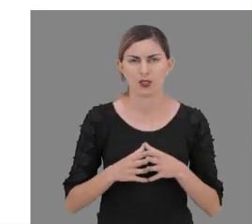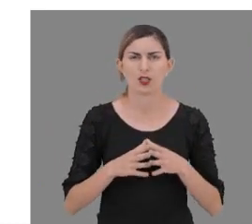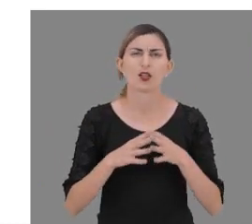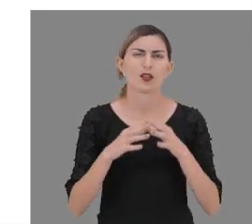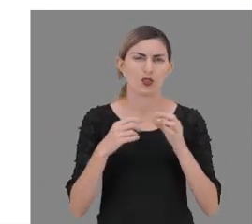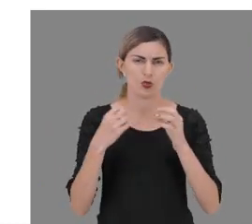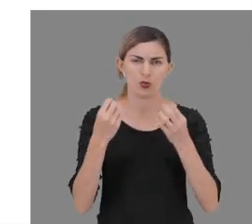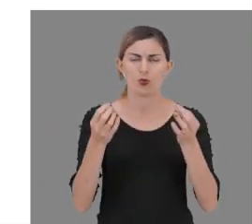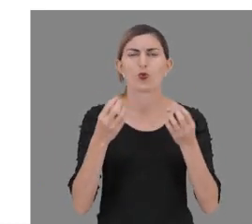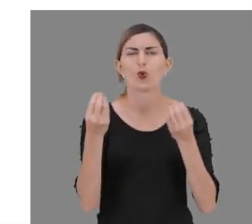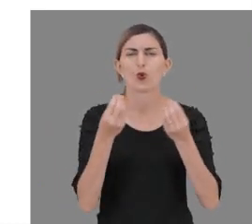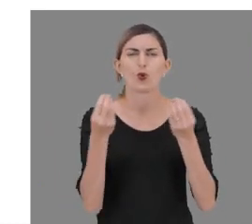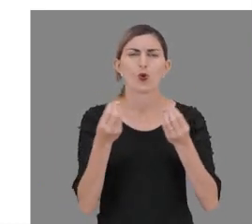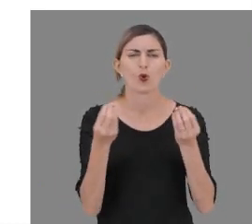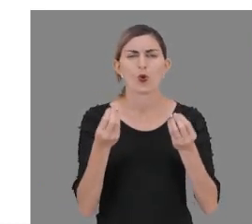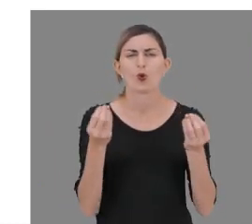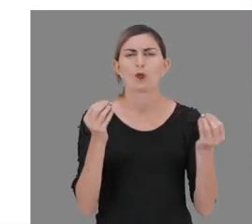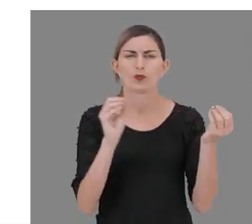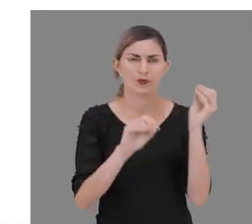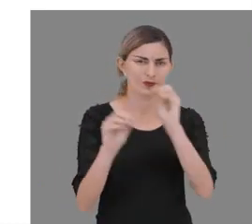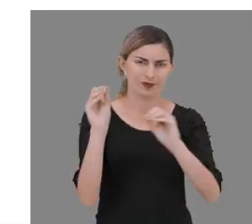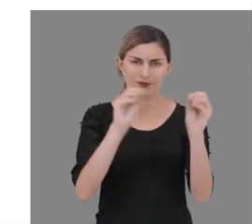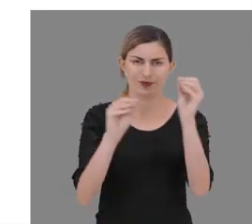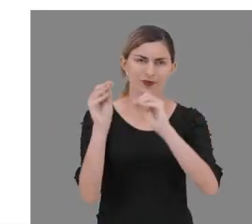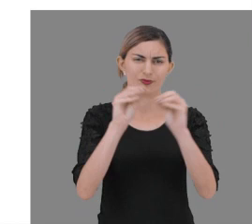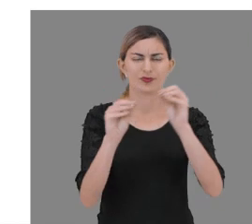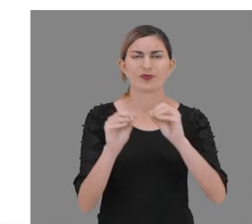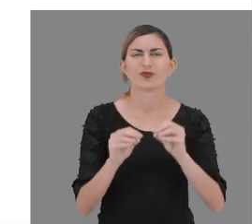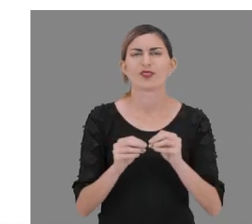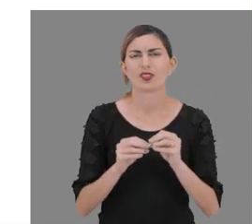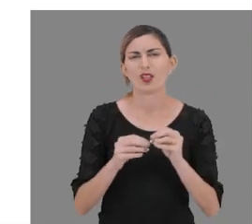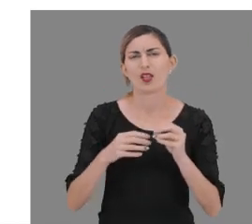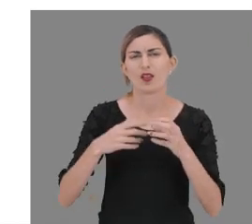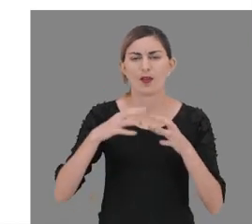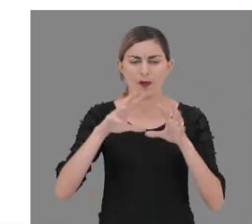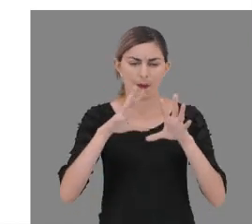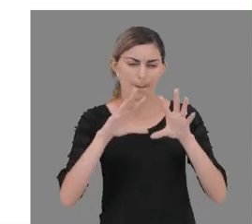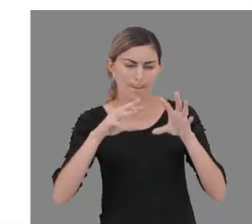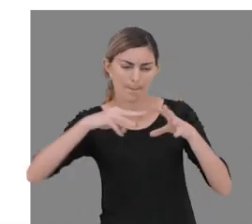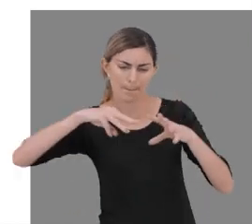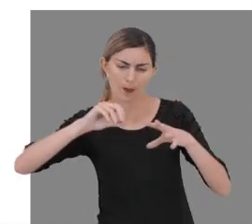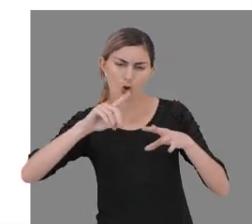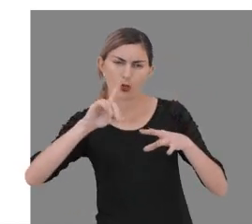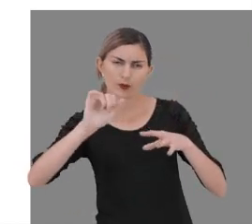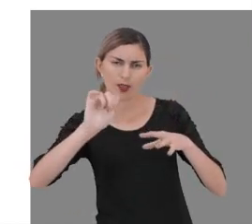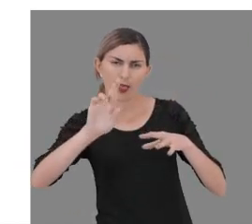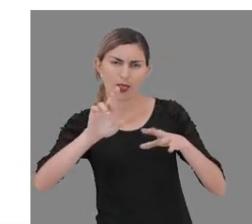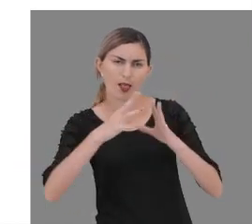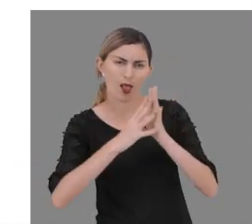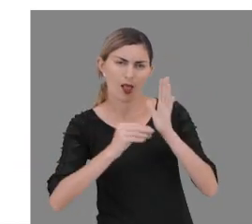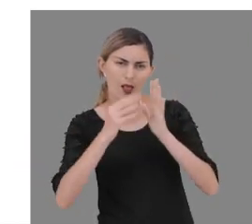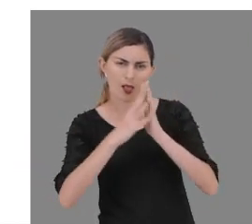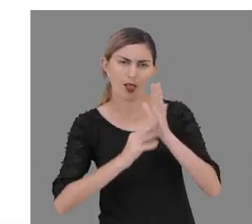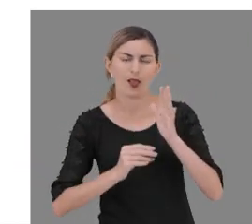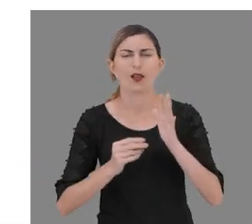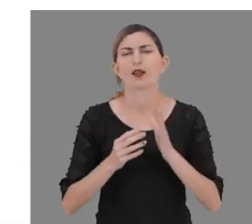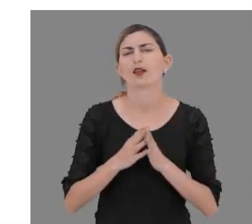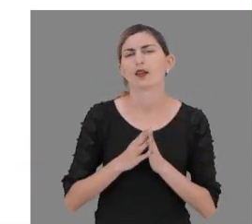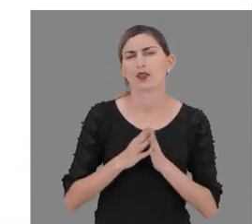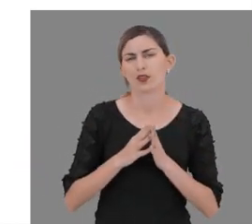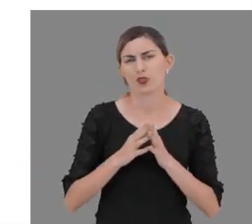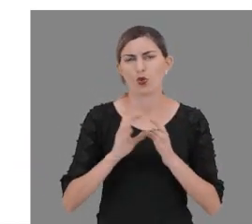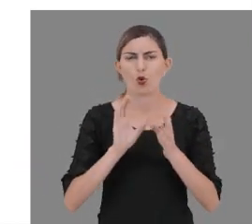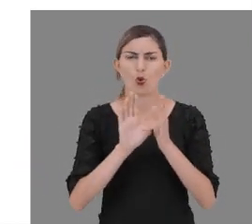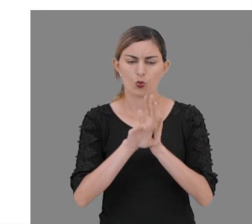uso de uma ferramenta conhecida como ferramenta case, vai modelar, vai criar um